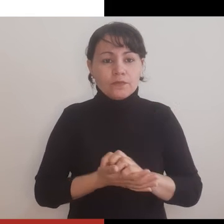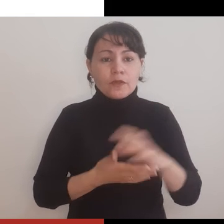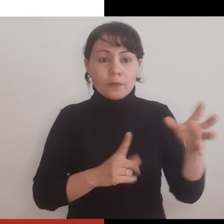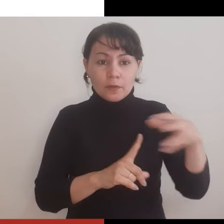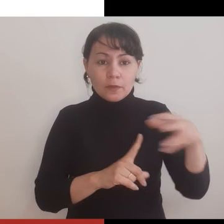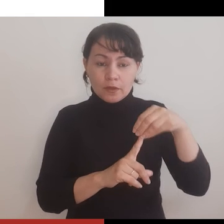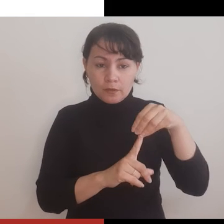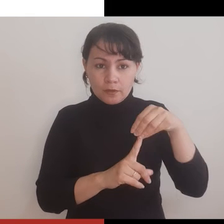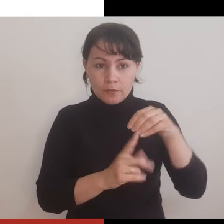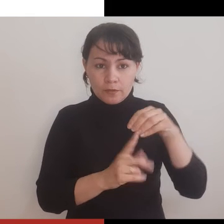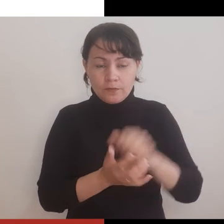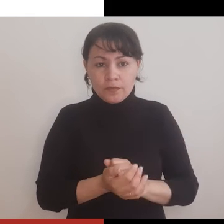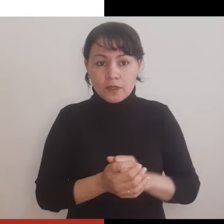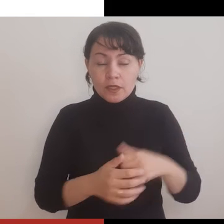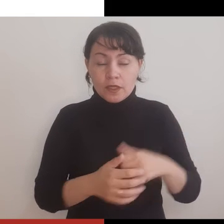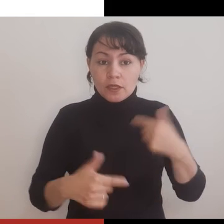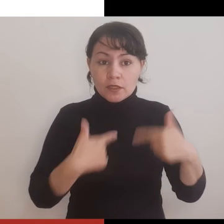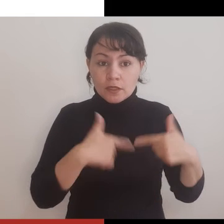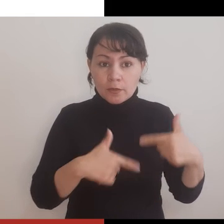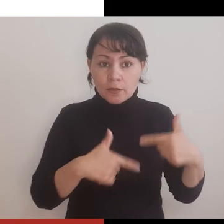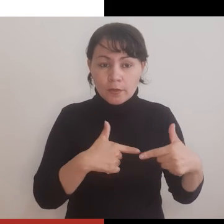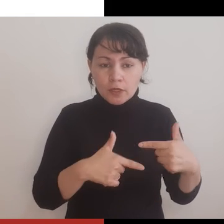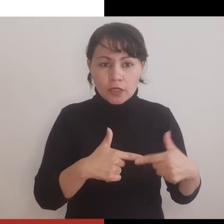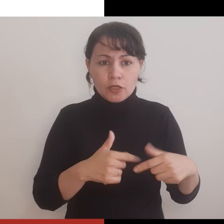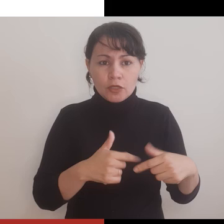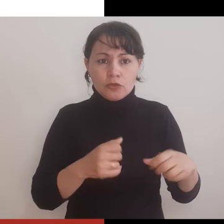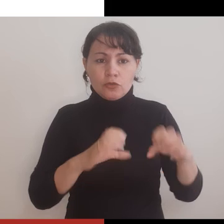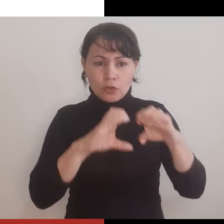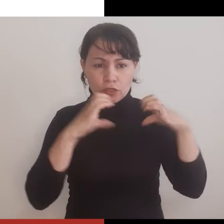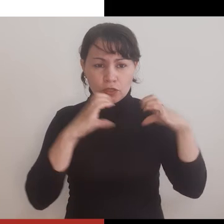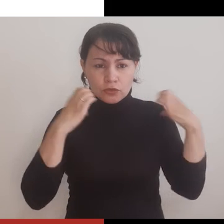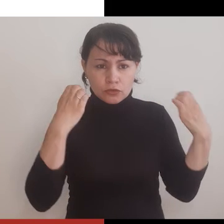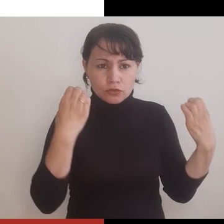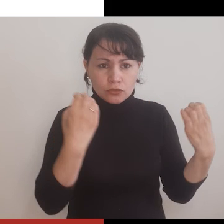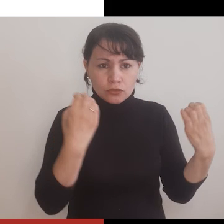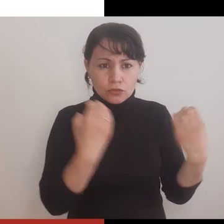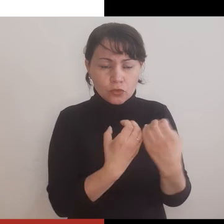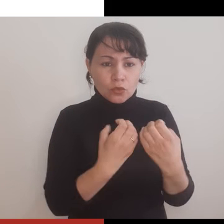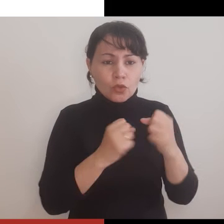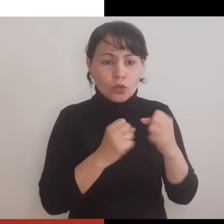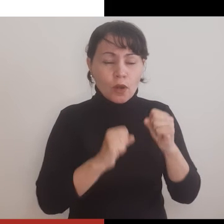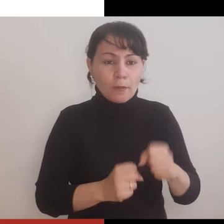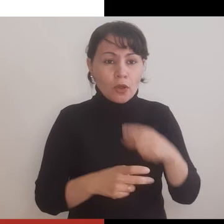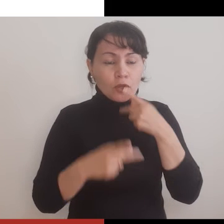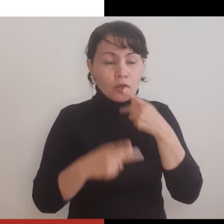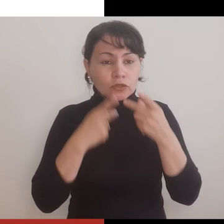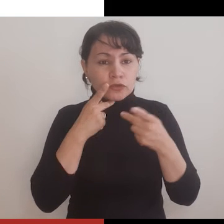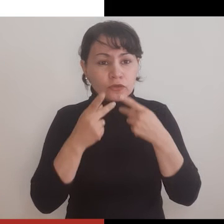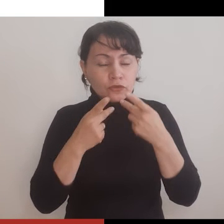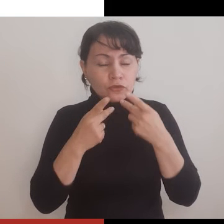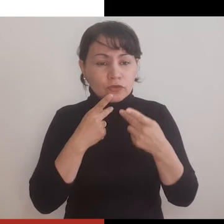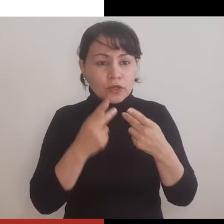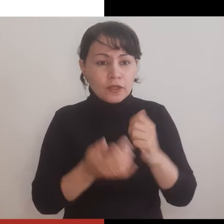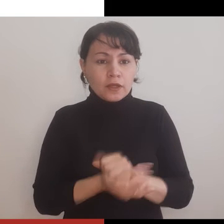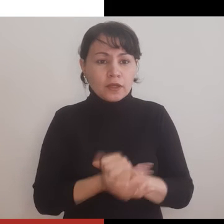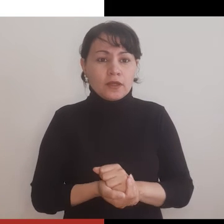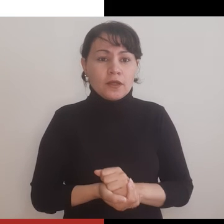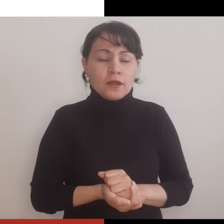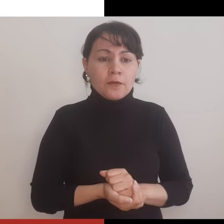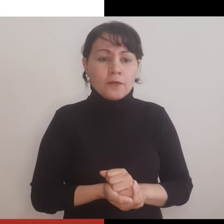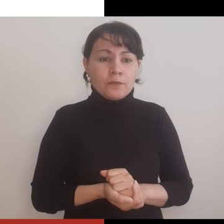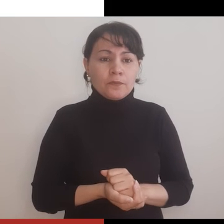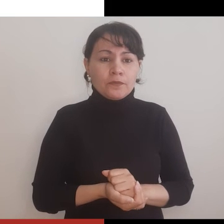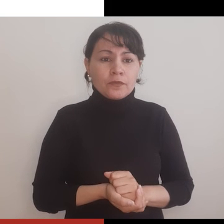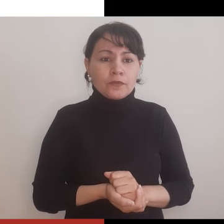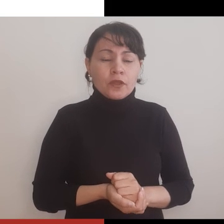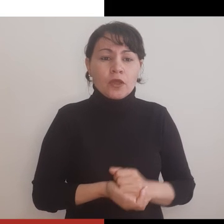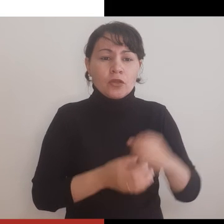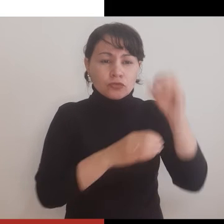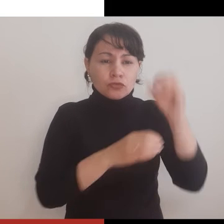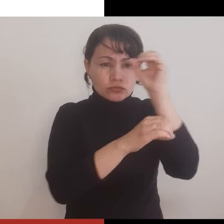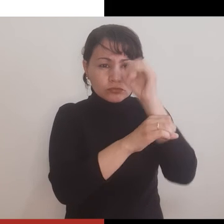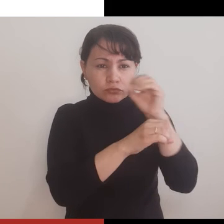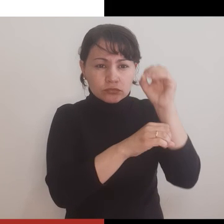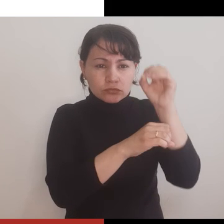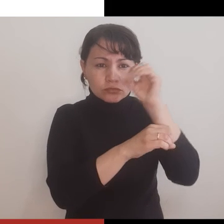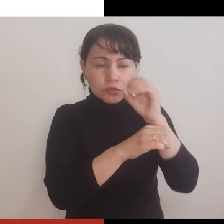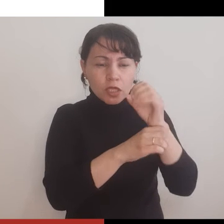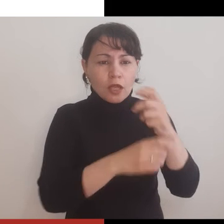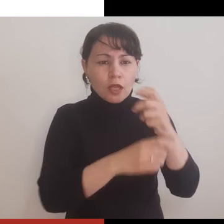né? Em se tratando de estrutura, a gente pode falar do uso de câmeras,